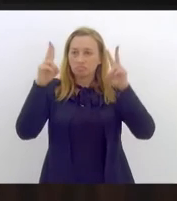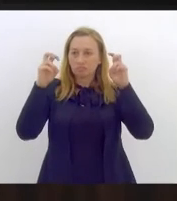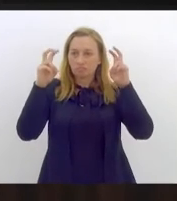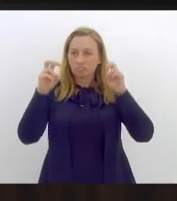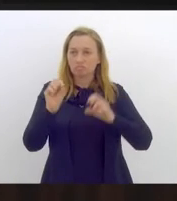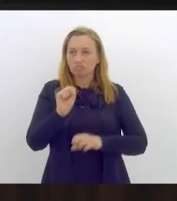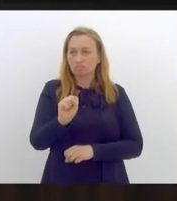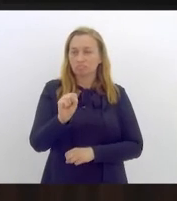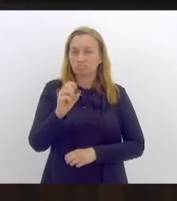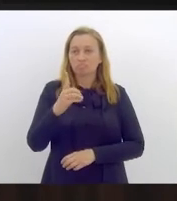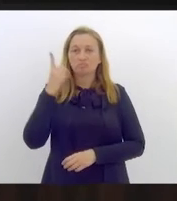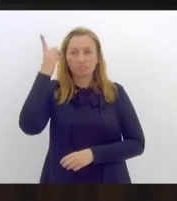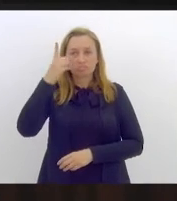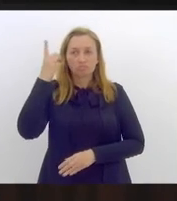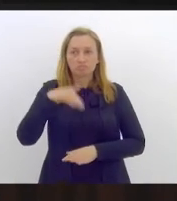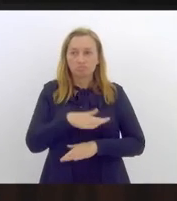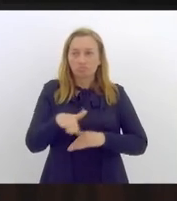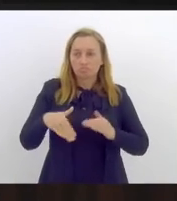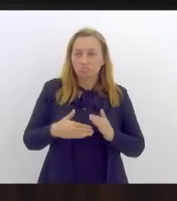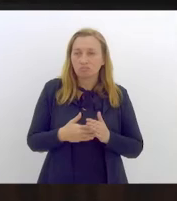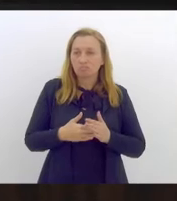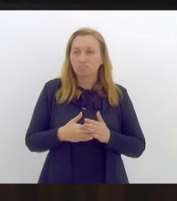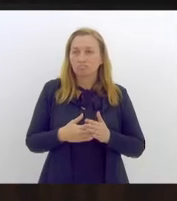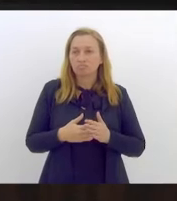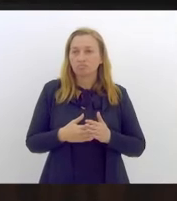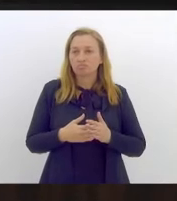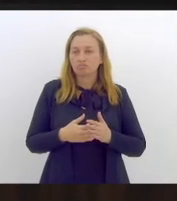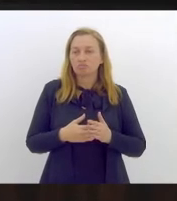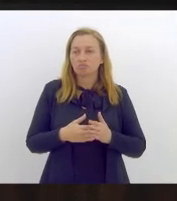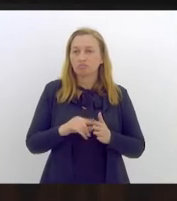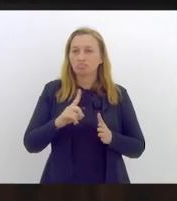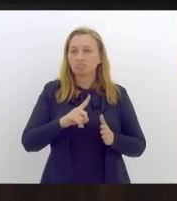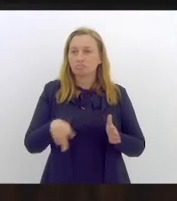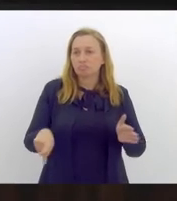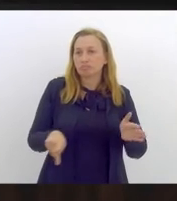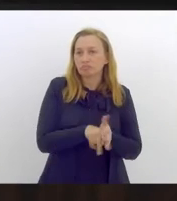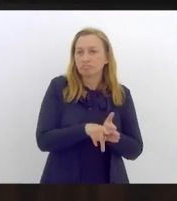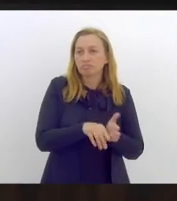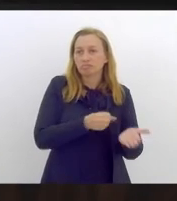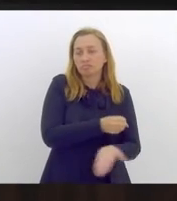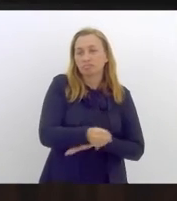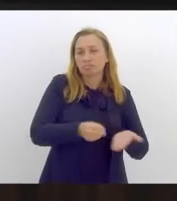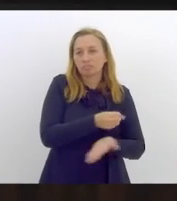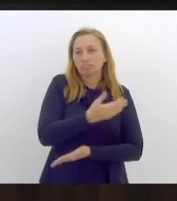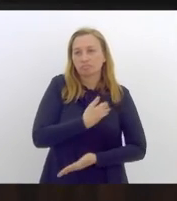8 deputados, todos não integrantes da base do governo.